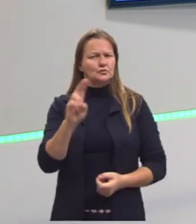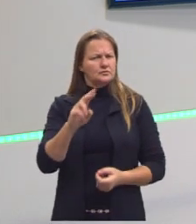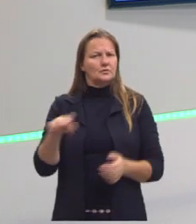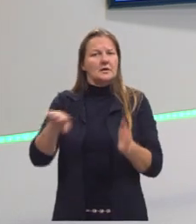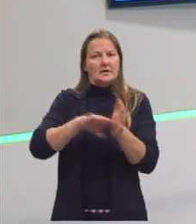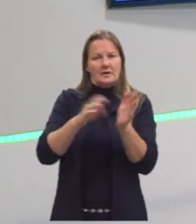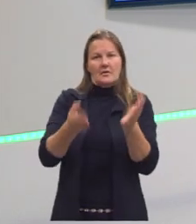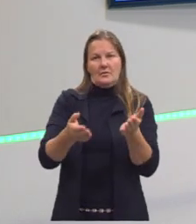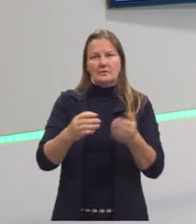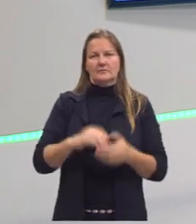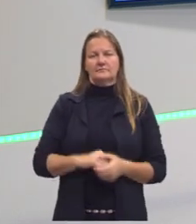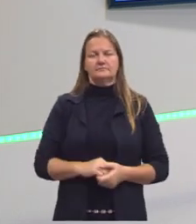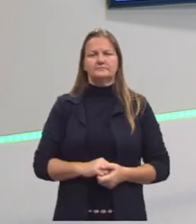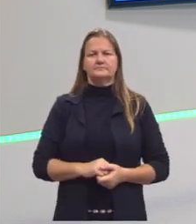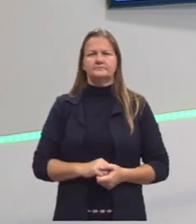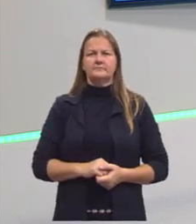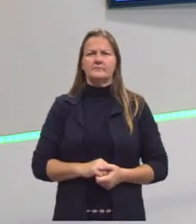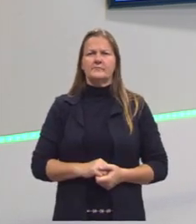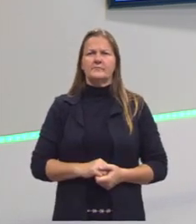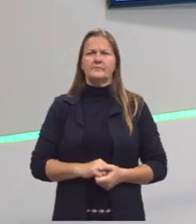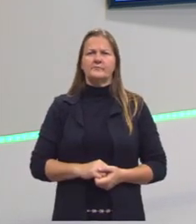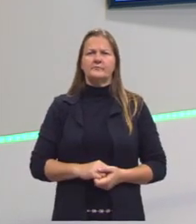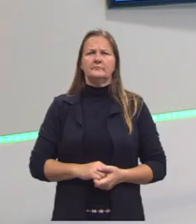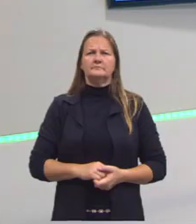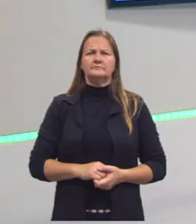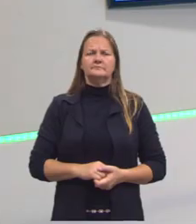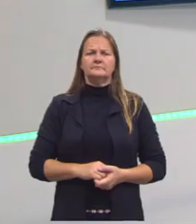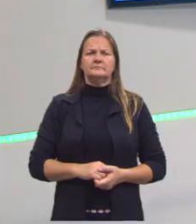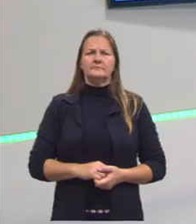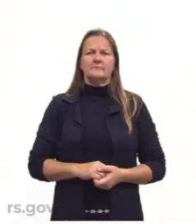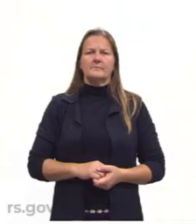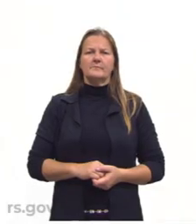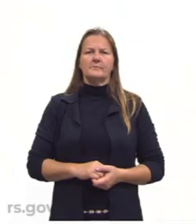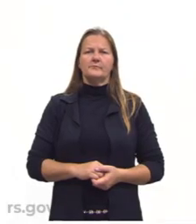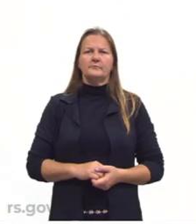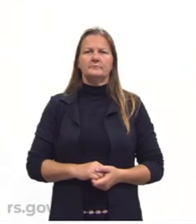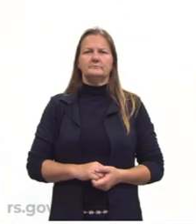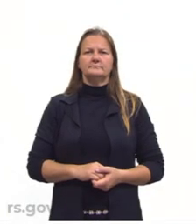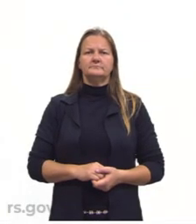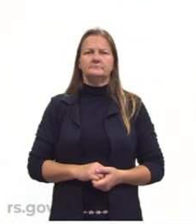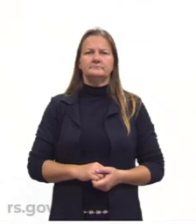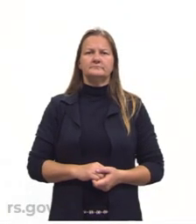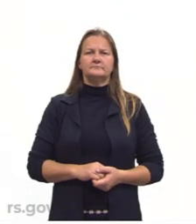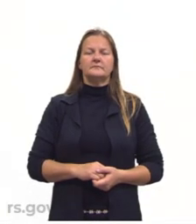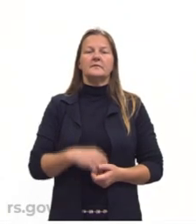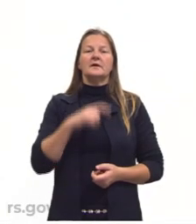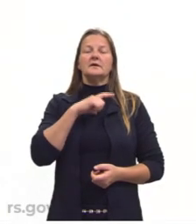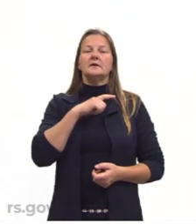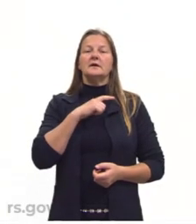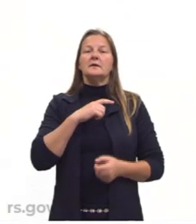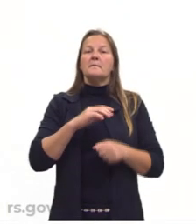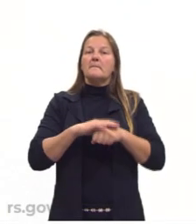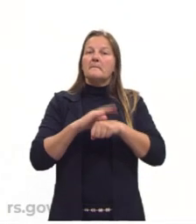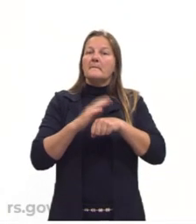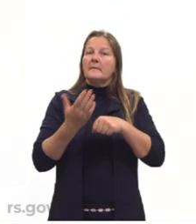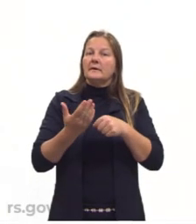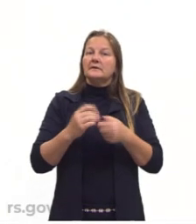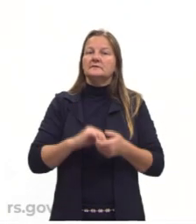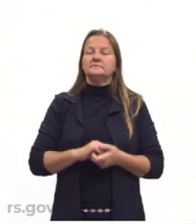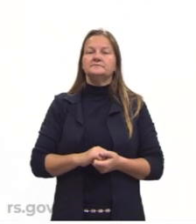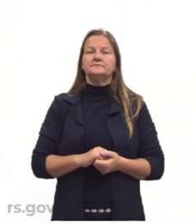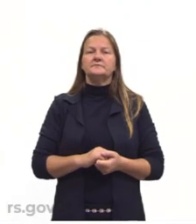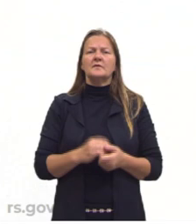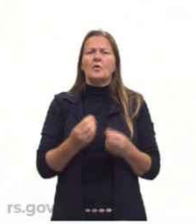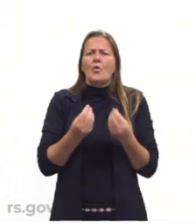agricultura extensiva ainda tá a gurizada E aí Em contrapartida nós temos a intensiva né o nome já diz tu tá